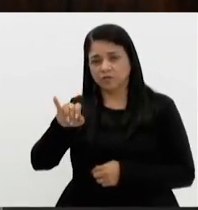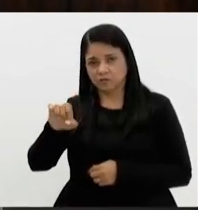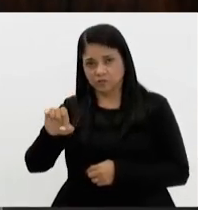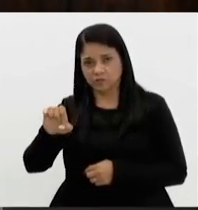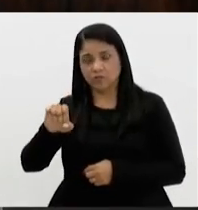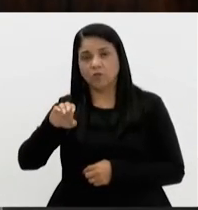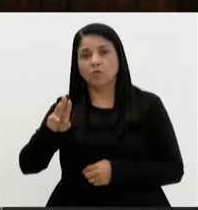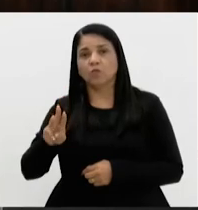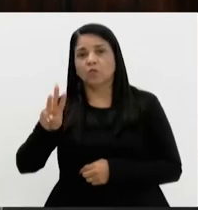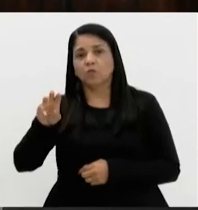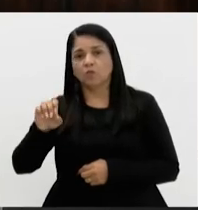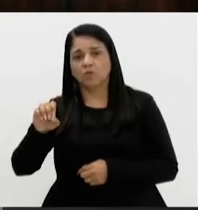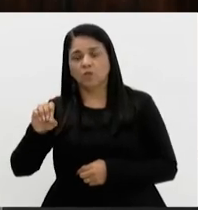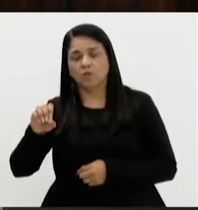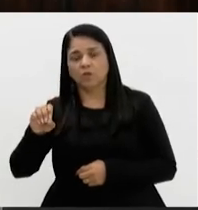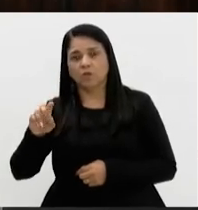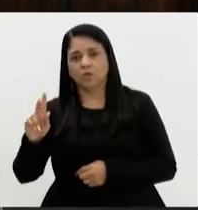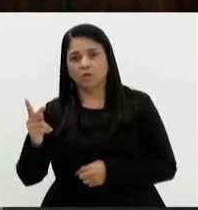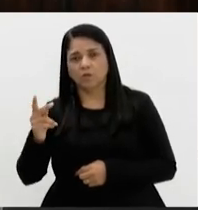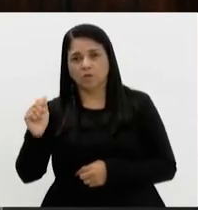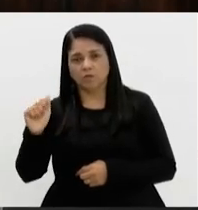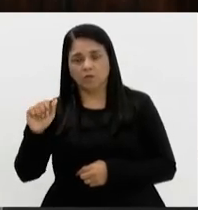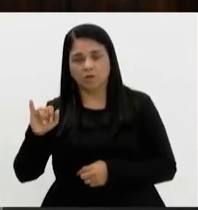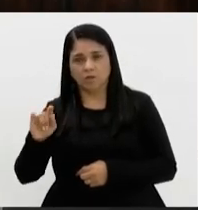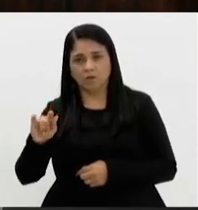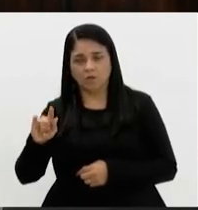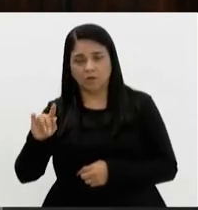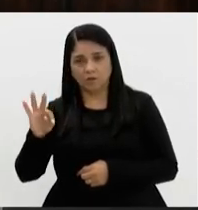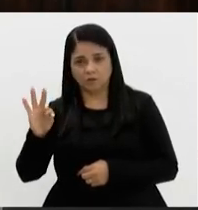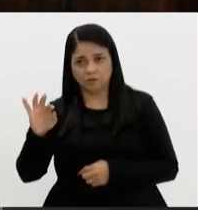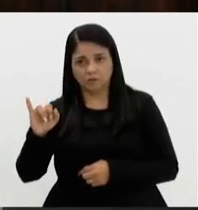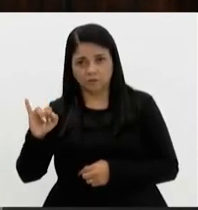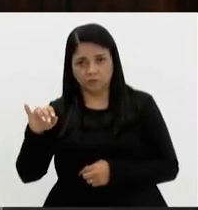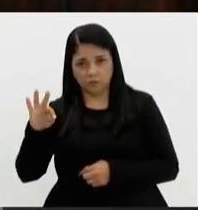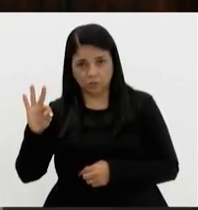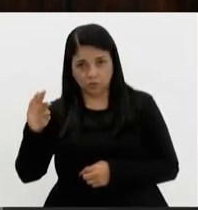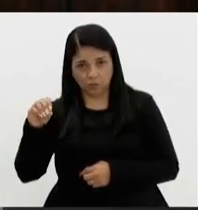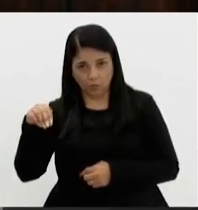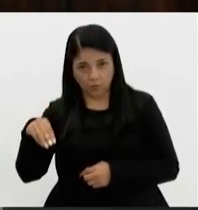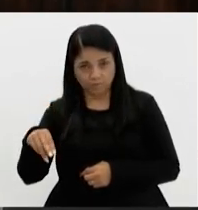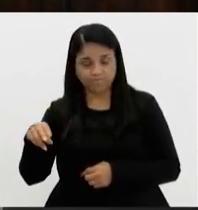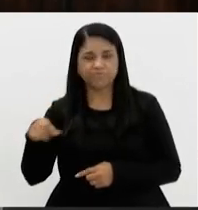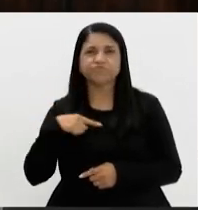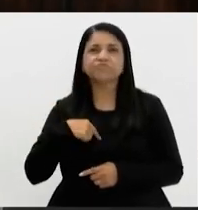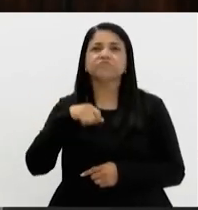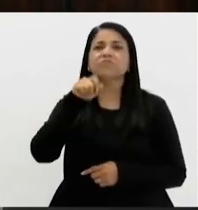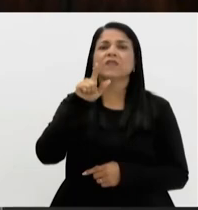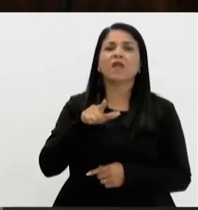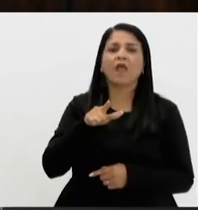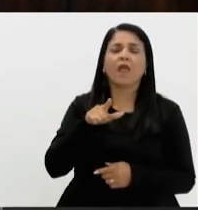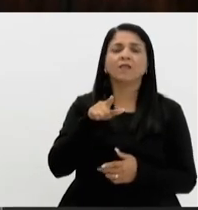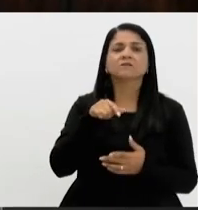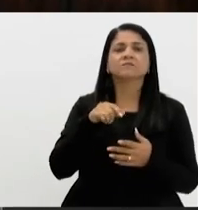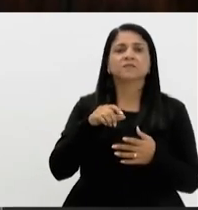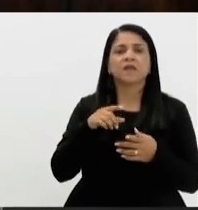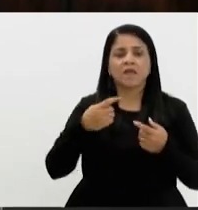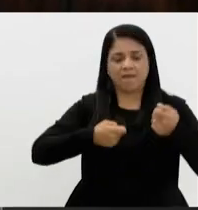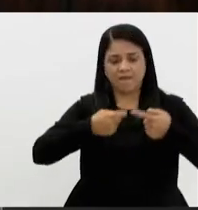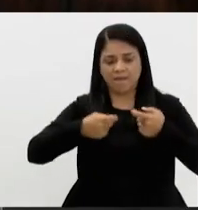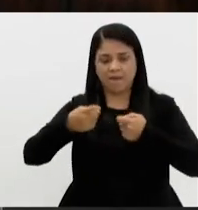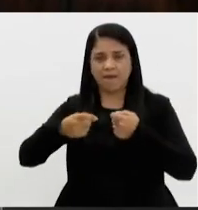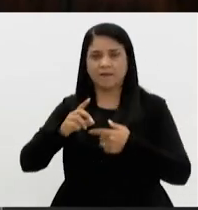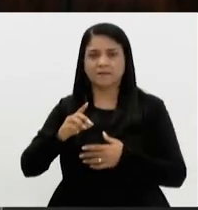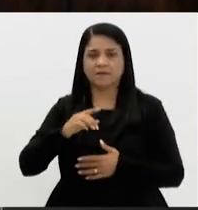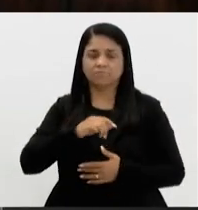fundadores Quem são os pais fundadores quem quem participou da guerra da Independência quem escreveu ajudou a escrever a